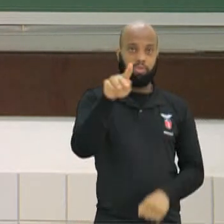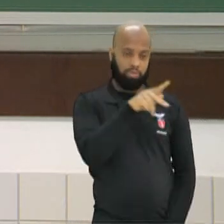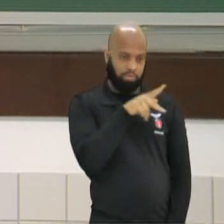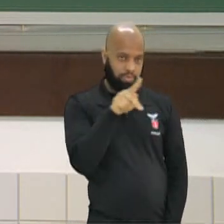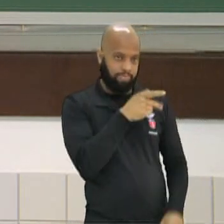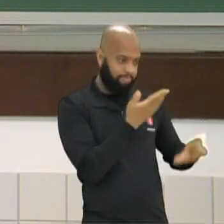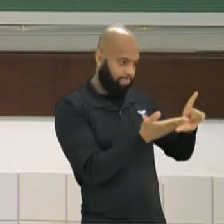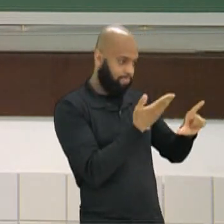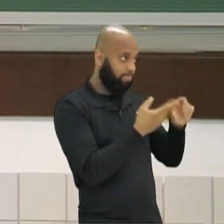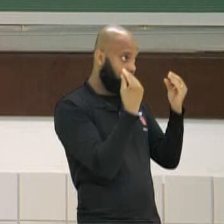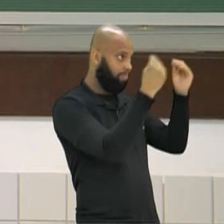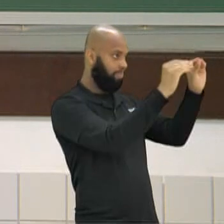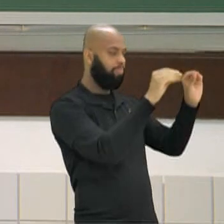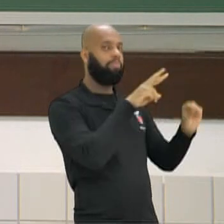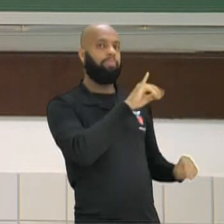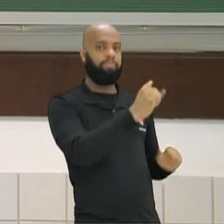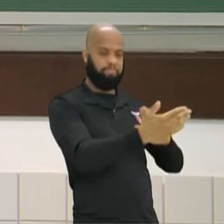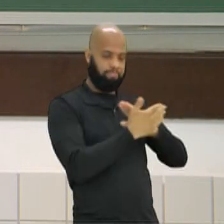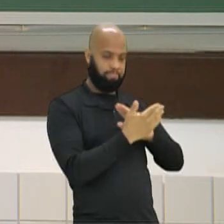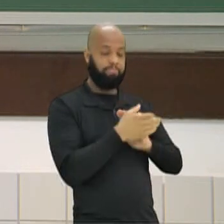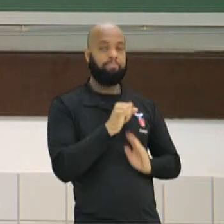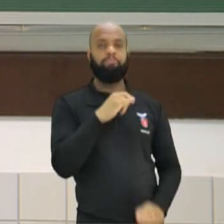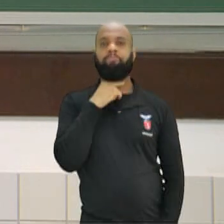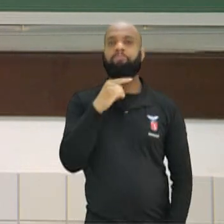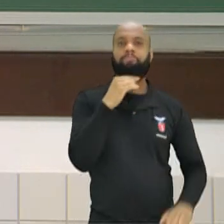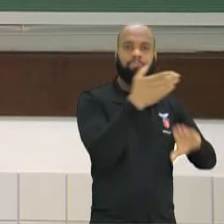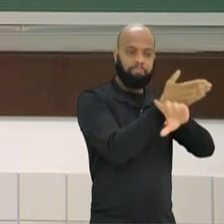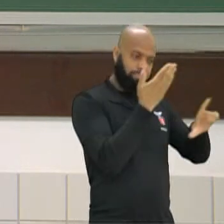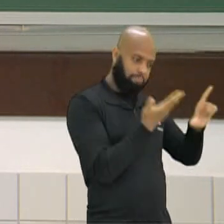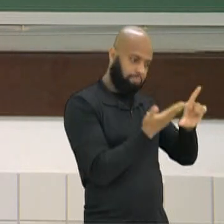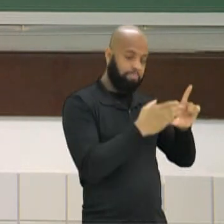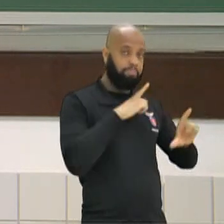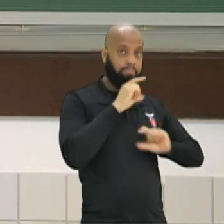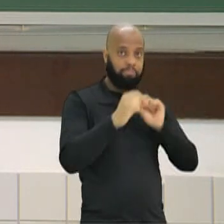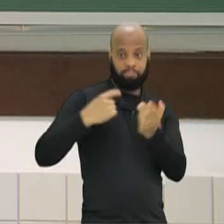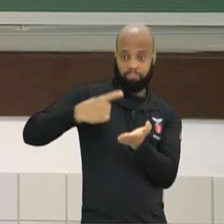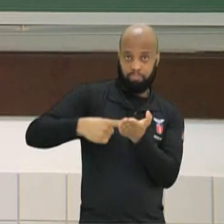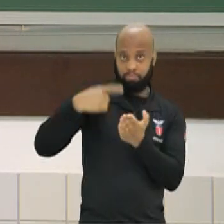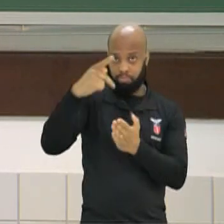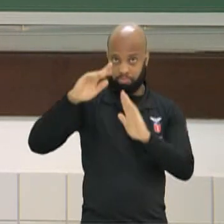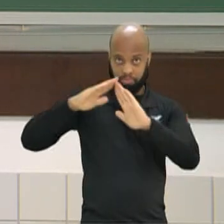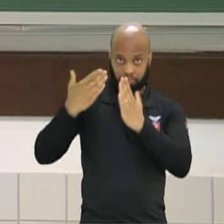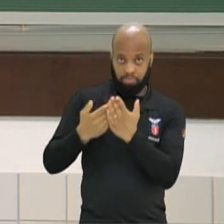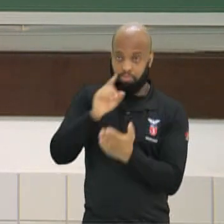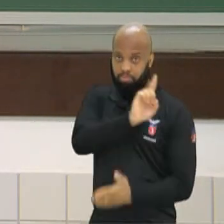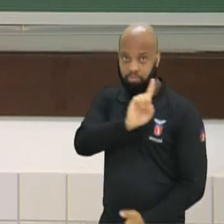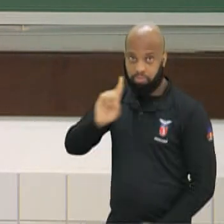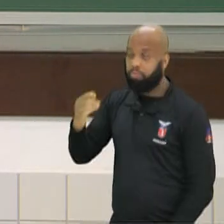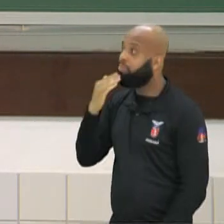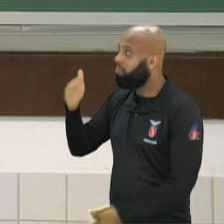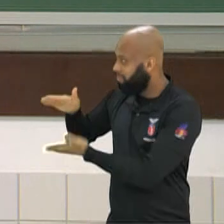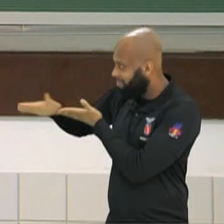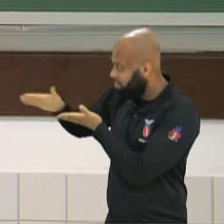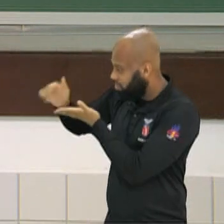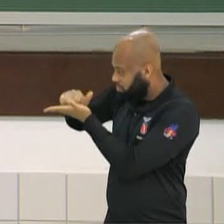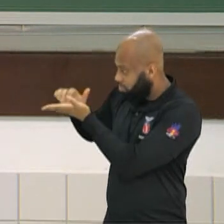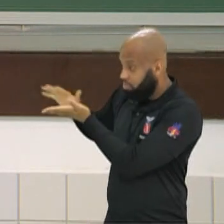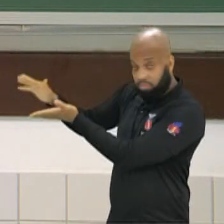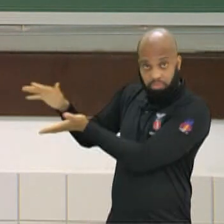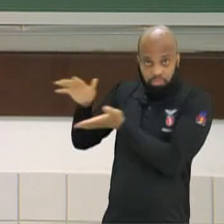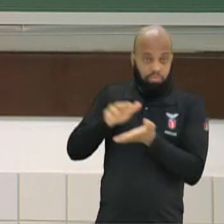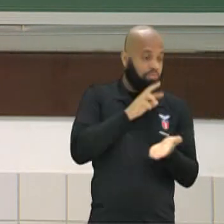te ajudar. Se por algum motivo você não tem acesso ao Google Classroom, vá até a escola lá, eles vão te ajudar, vão te oferecer o material.